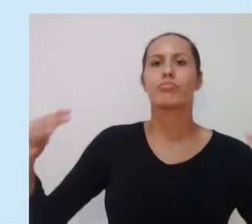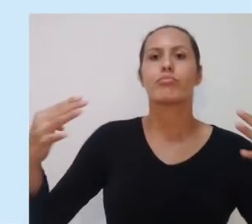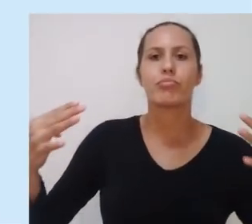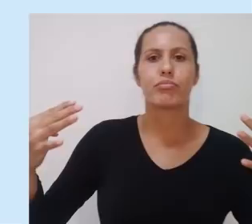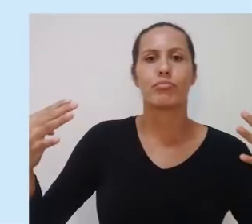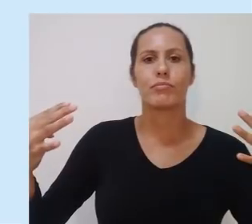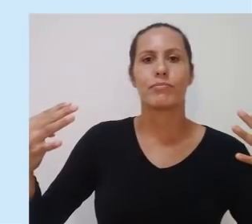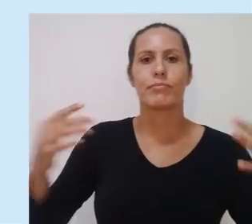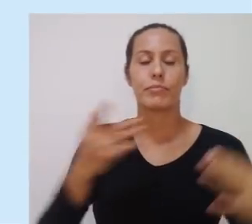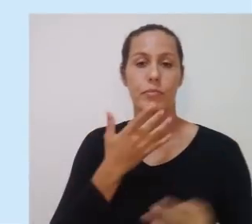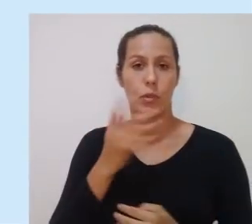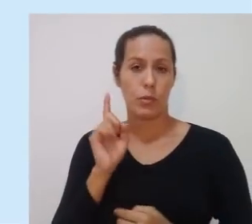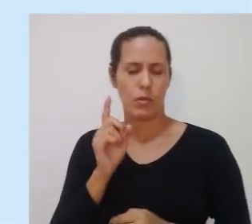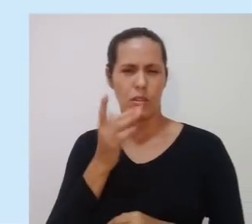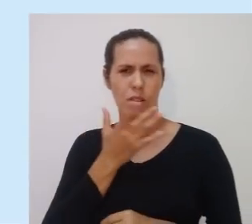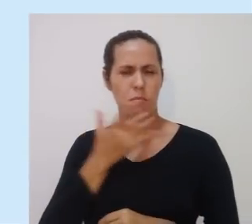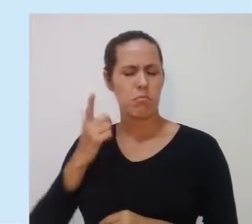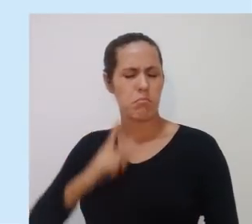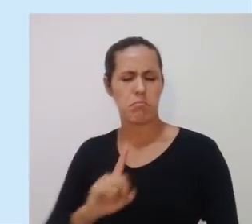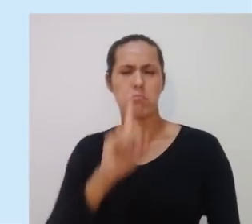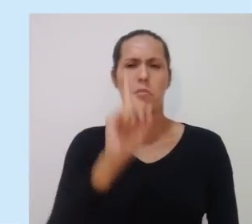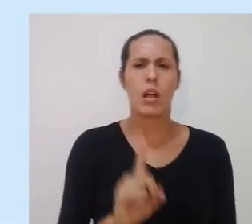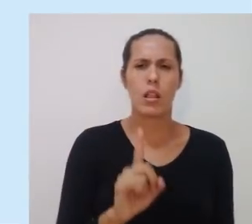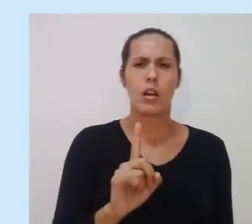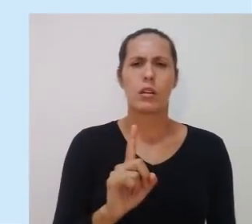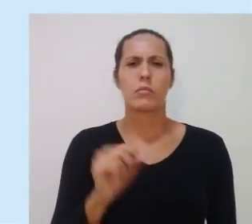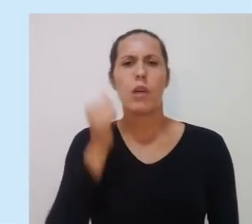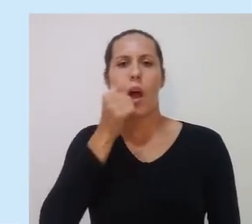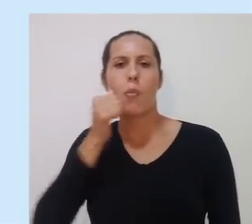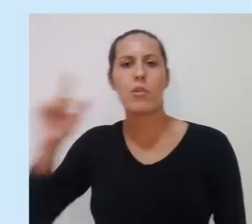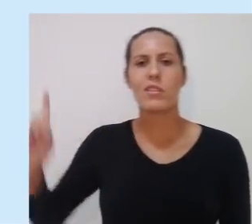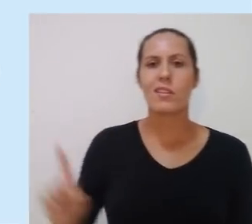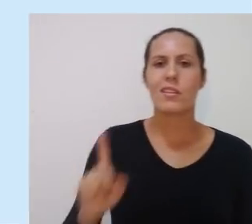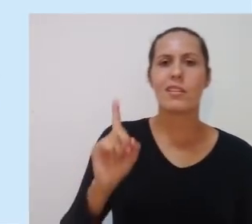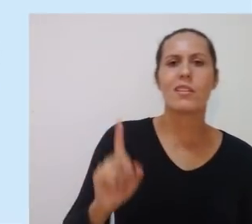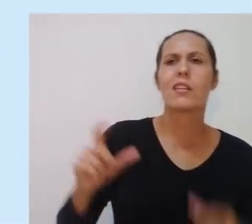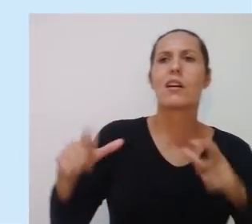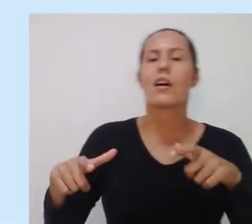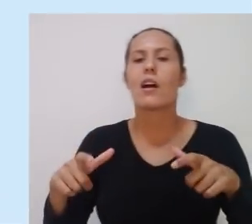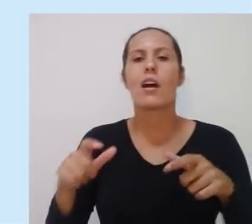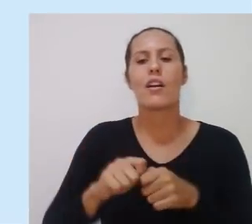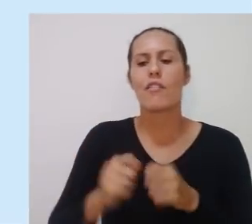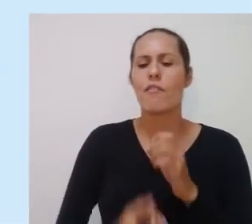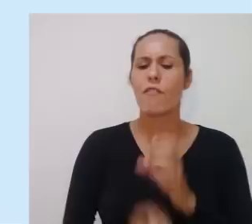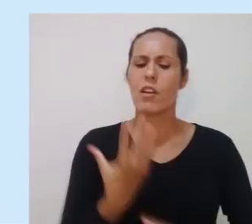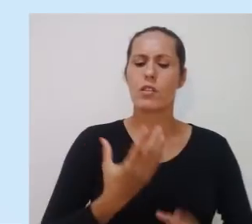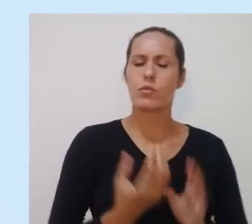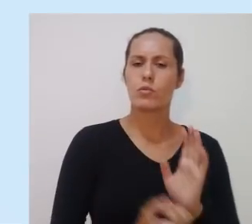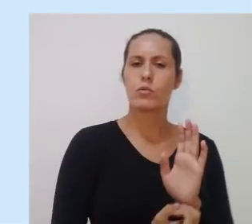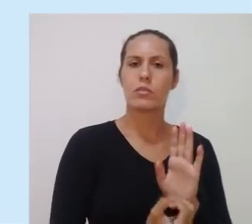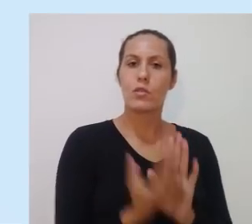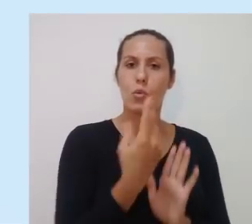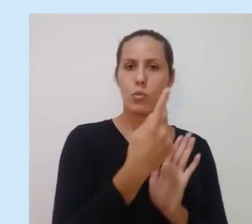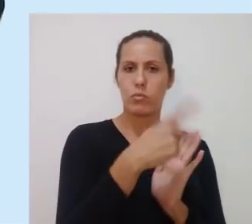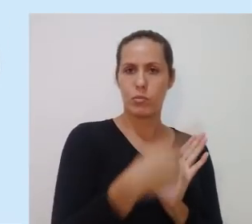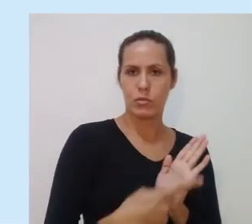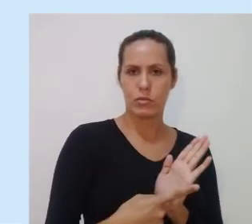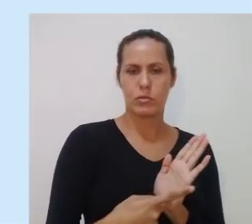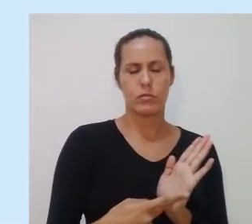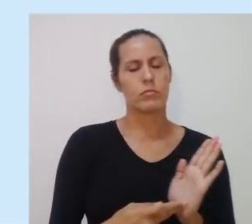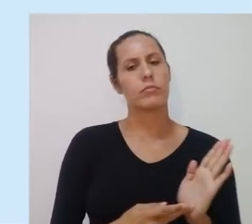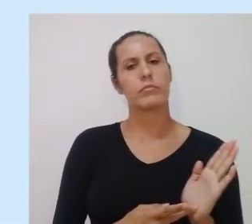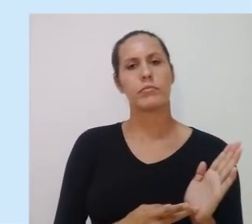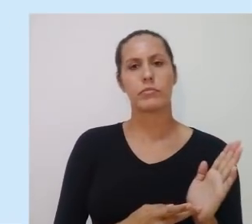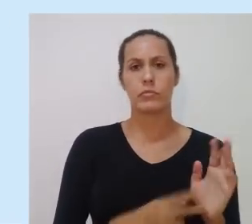ouvido, olha só o que acontece. O cara que está lá, a menina que está lá no bairro, na periferia, e que fez